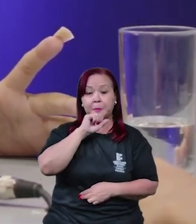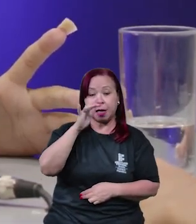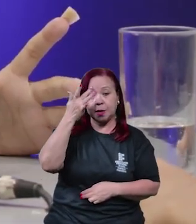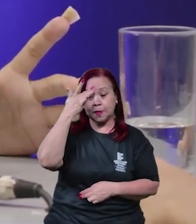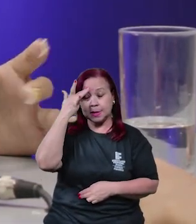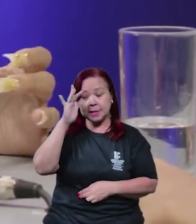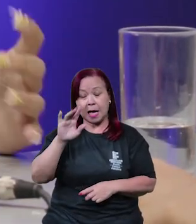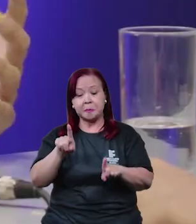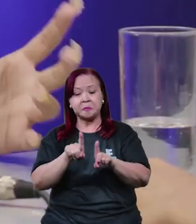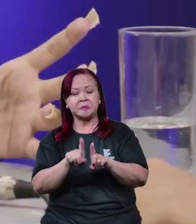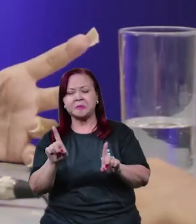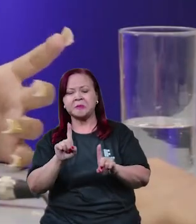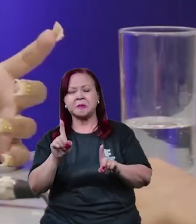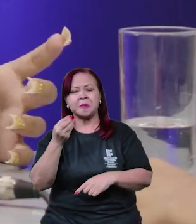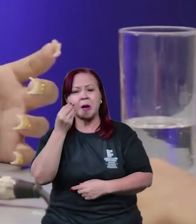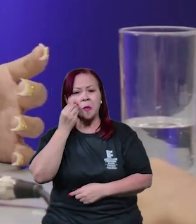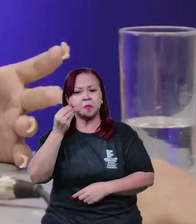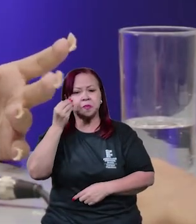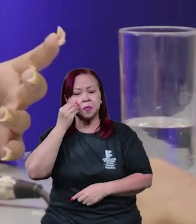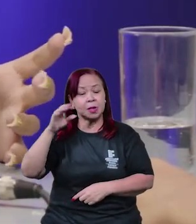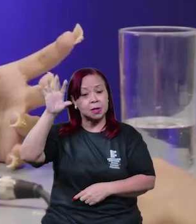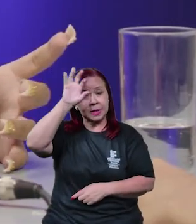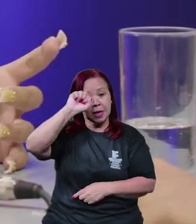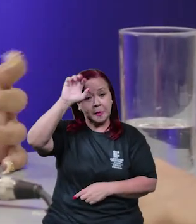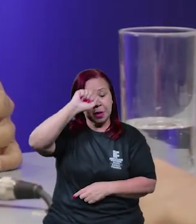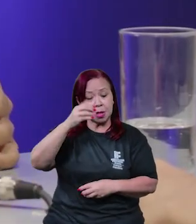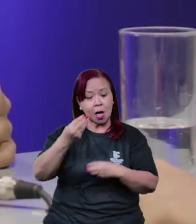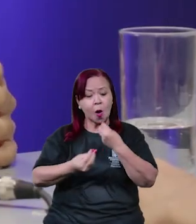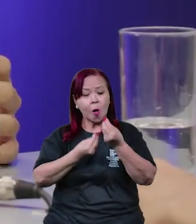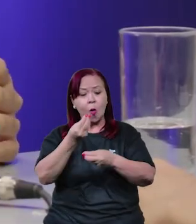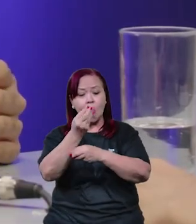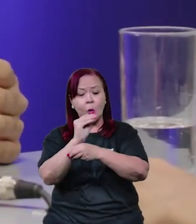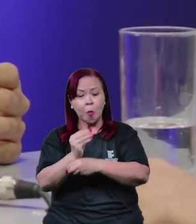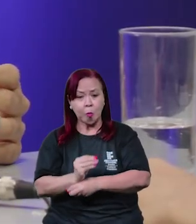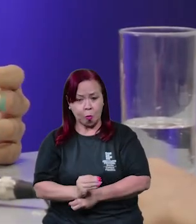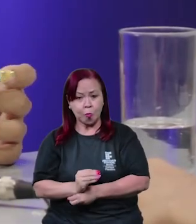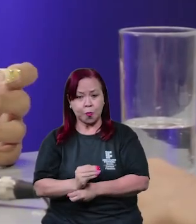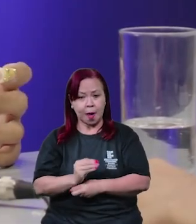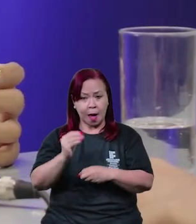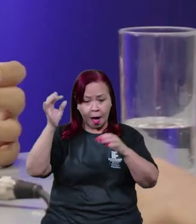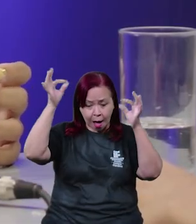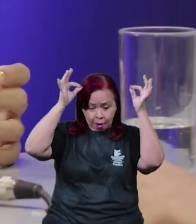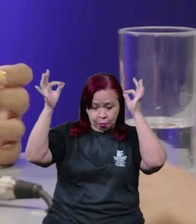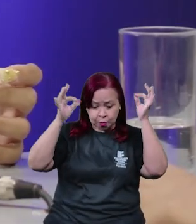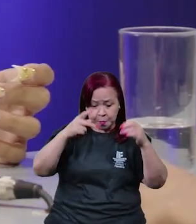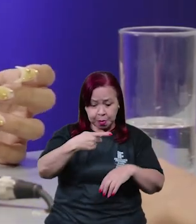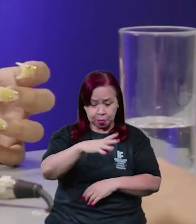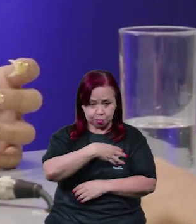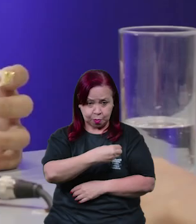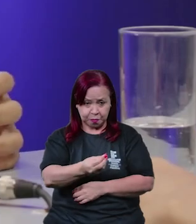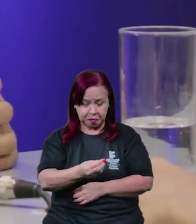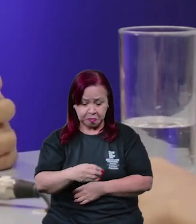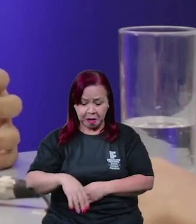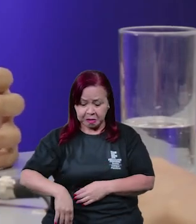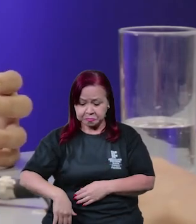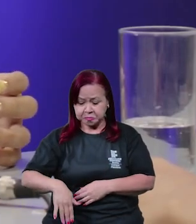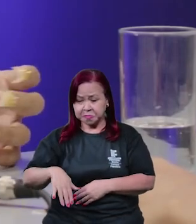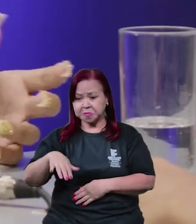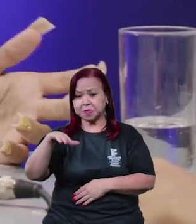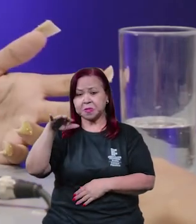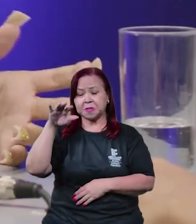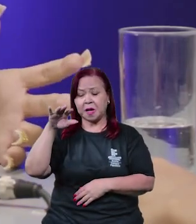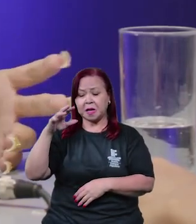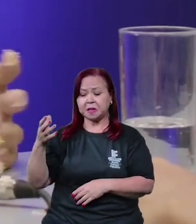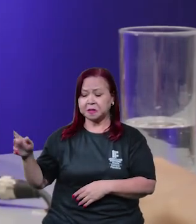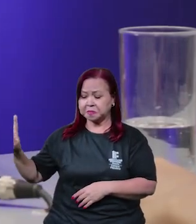e também não procura aprender a como cuidar do cabelo da sua criança, a gente cresce ali, senta